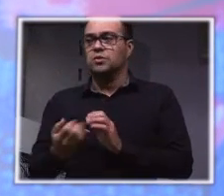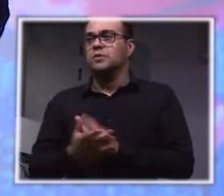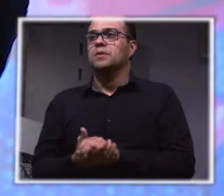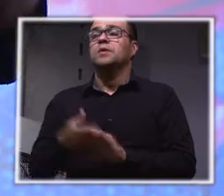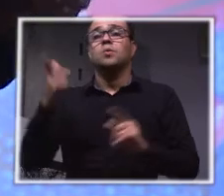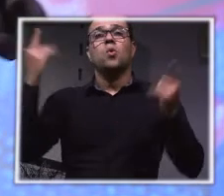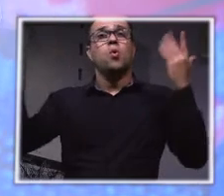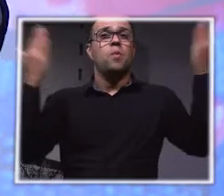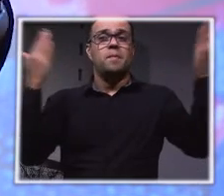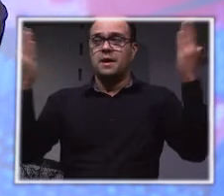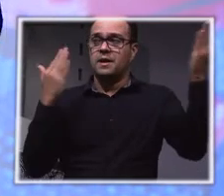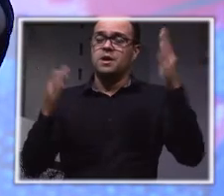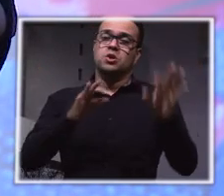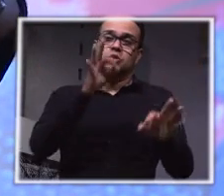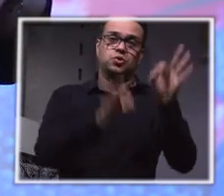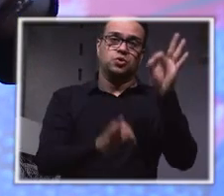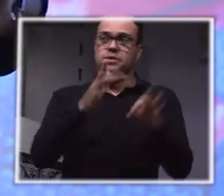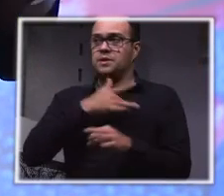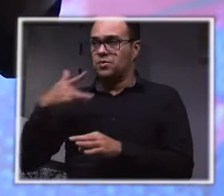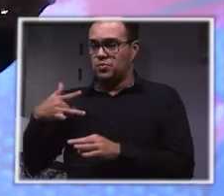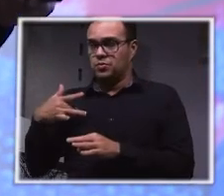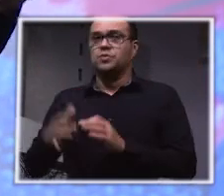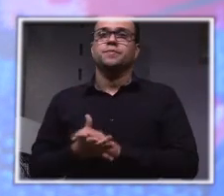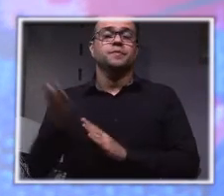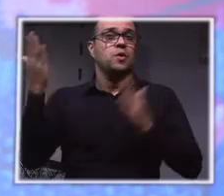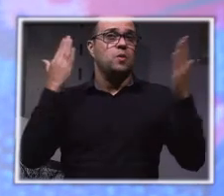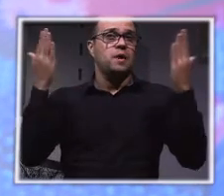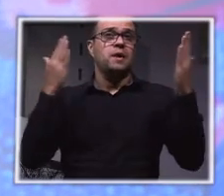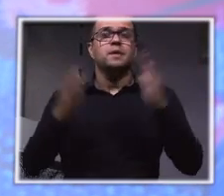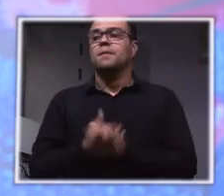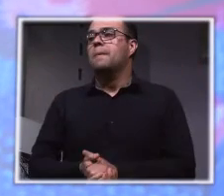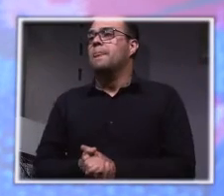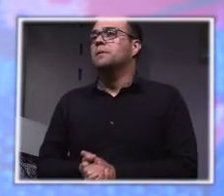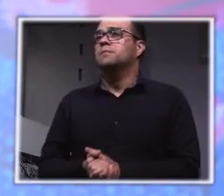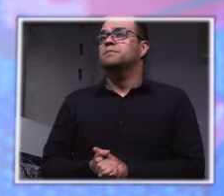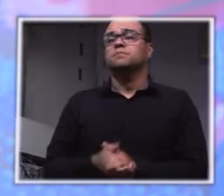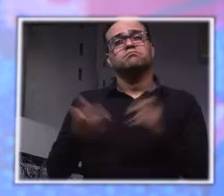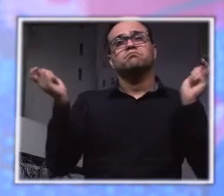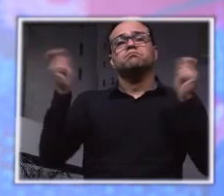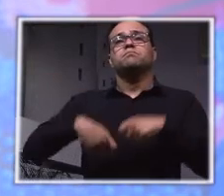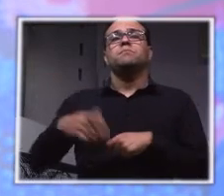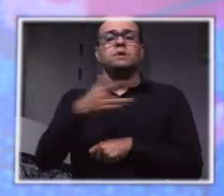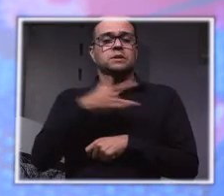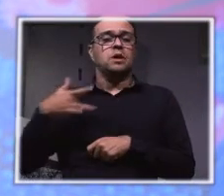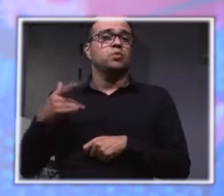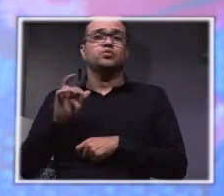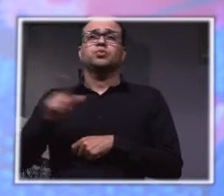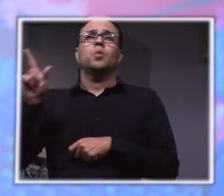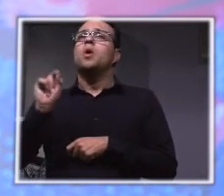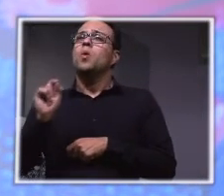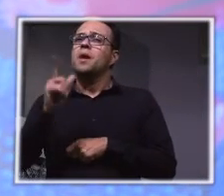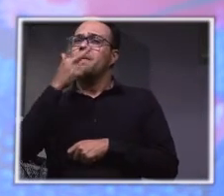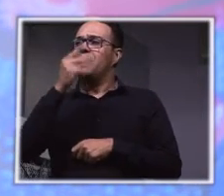entre a justiça e a saúde. Seria razoável dizer aqui que a saúde não é algo que deva